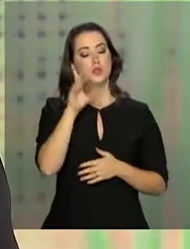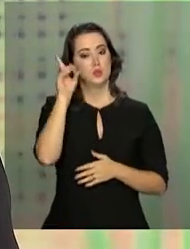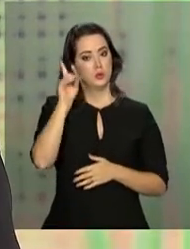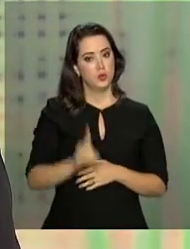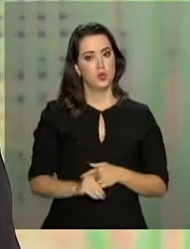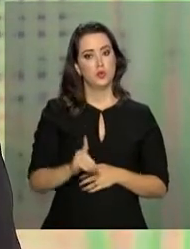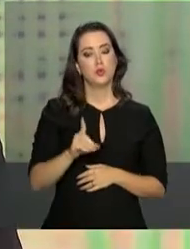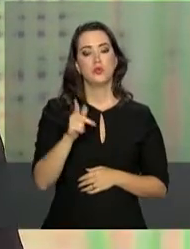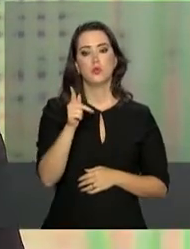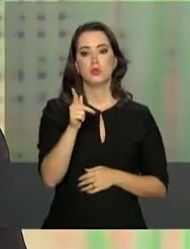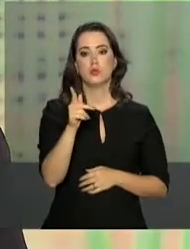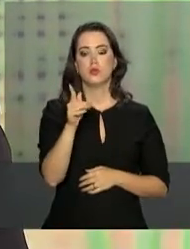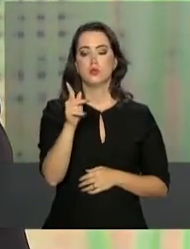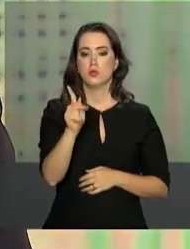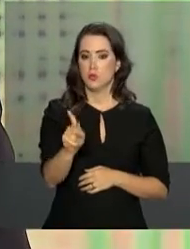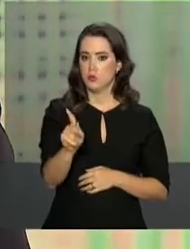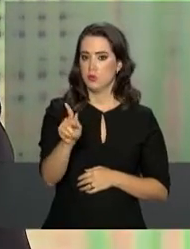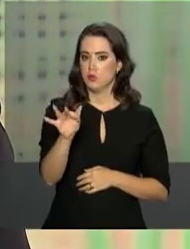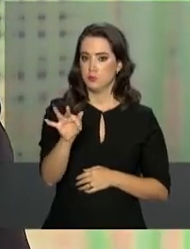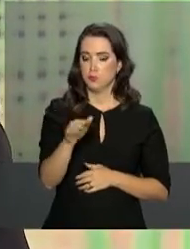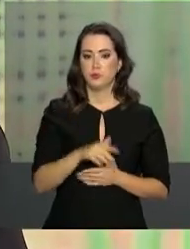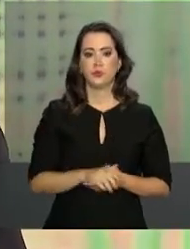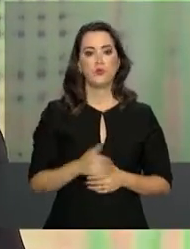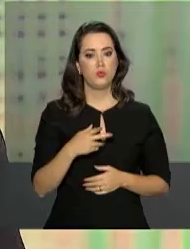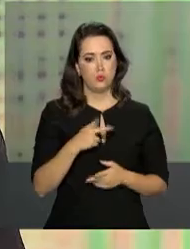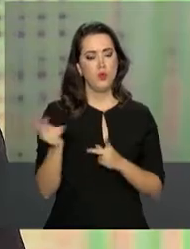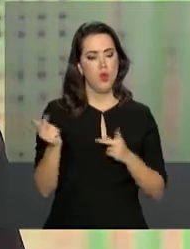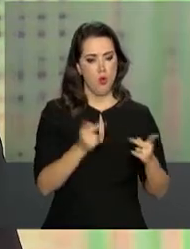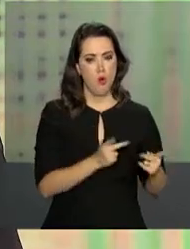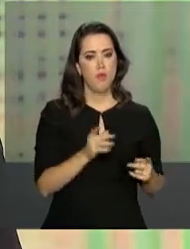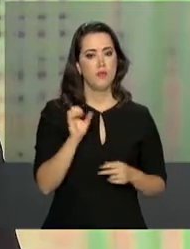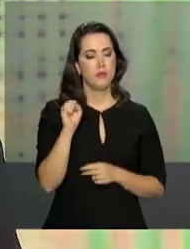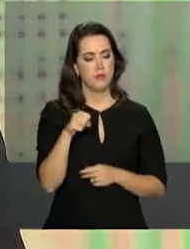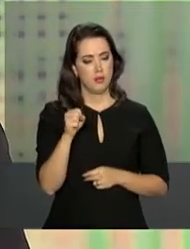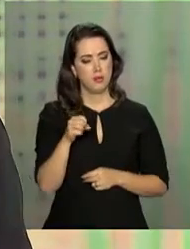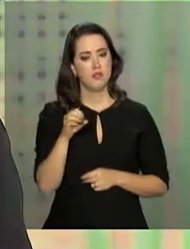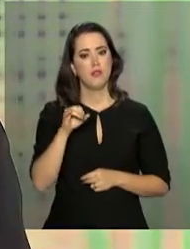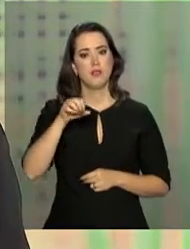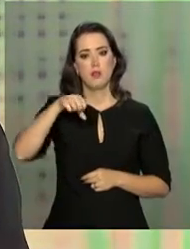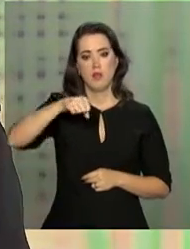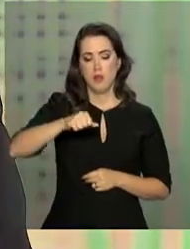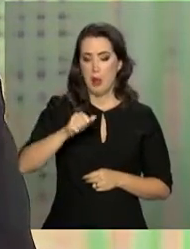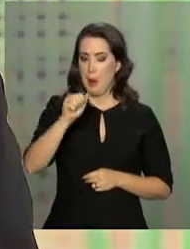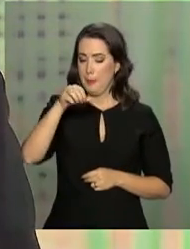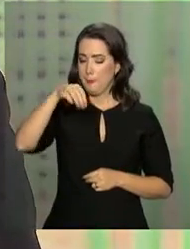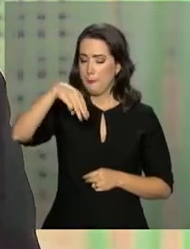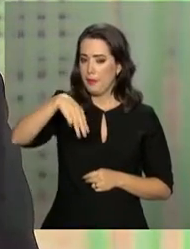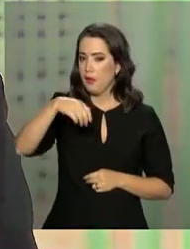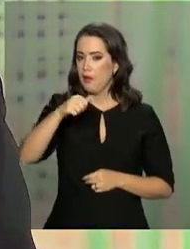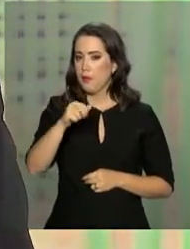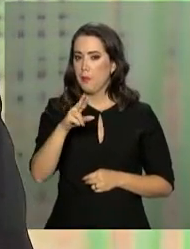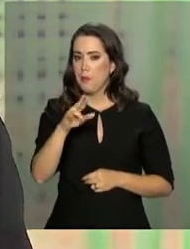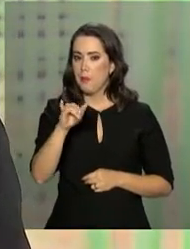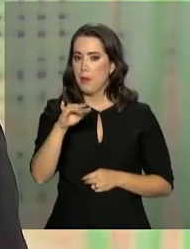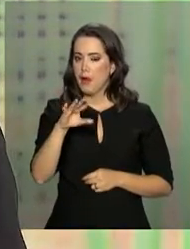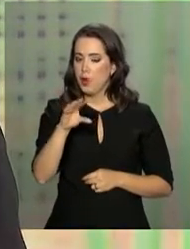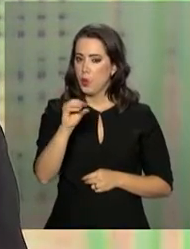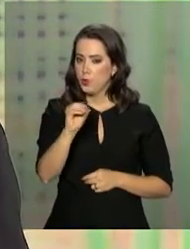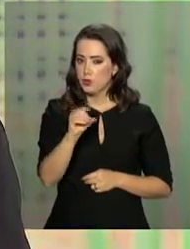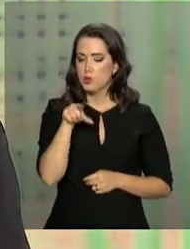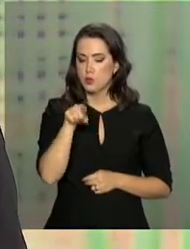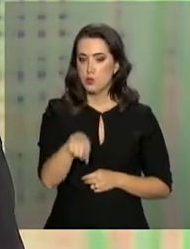o Maurício valeso que foi superintendente da Polícia Federal no Paraná ah durante parte da lava-jato